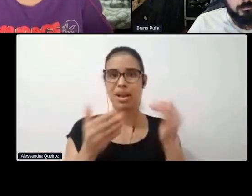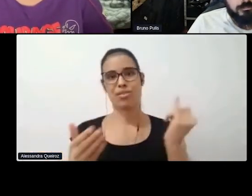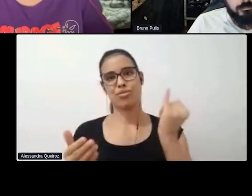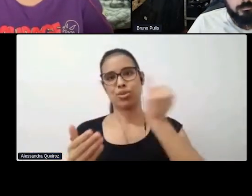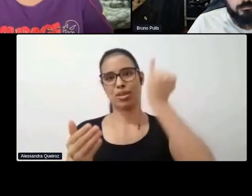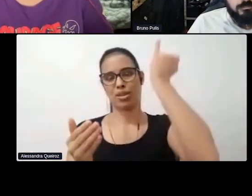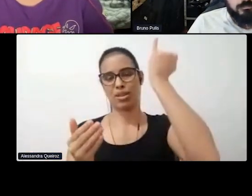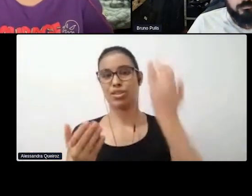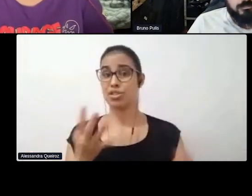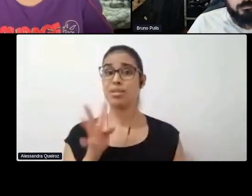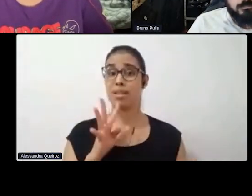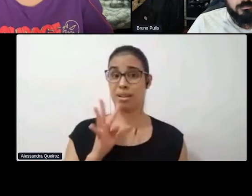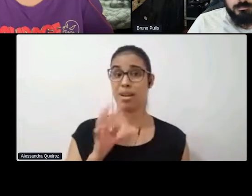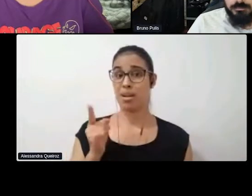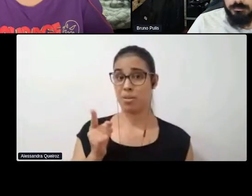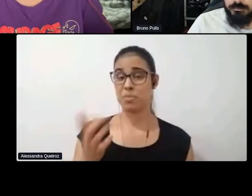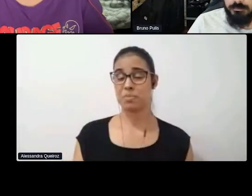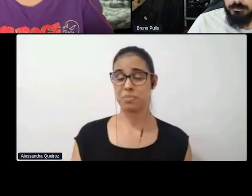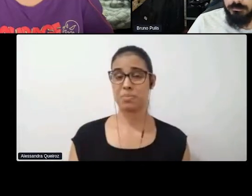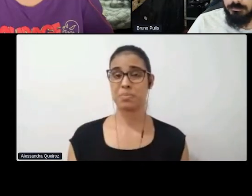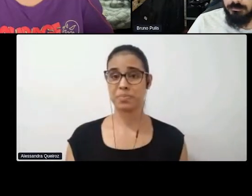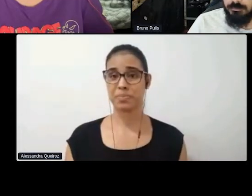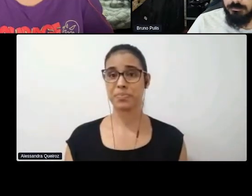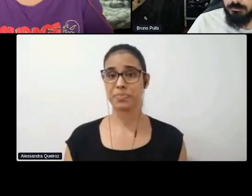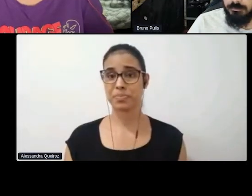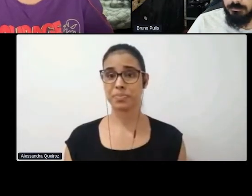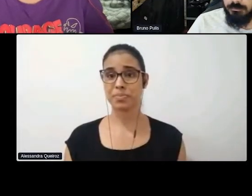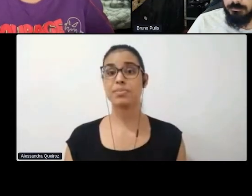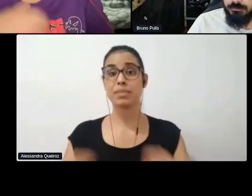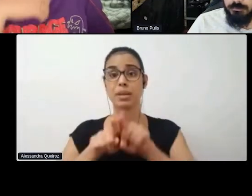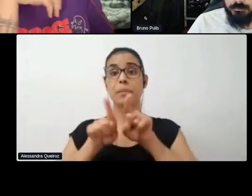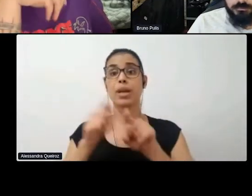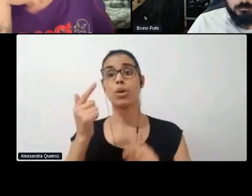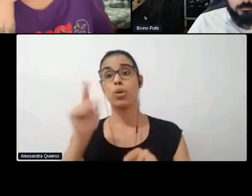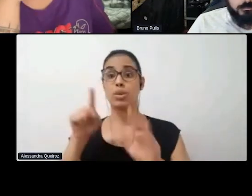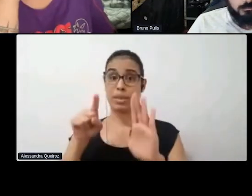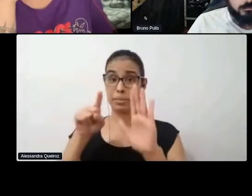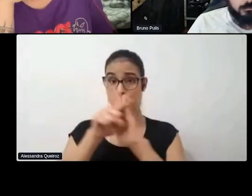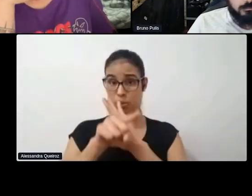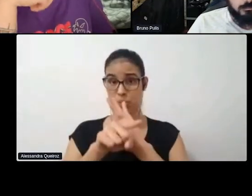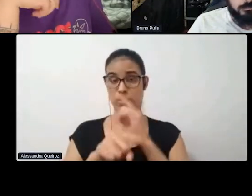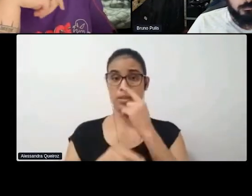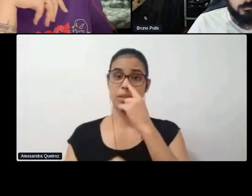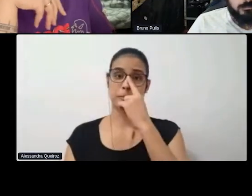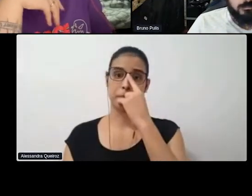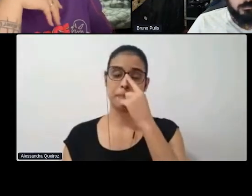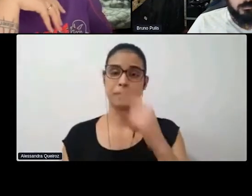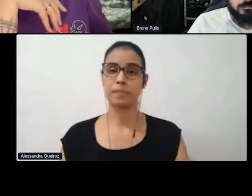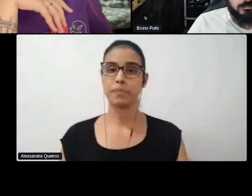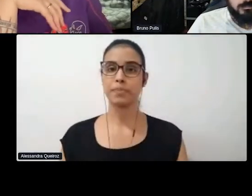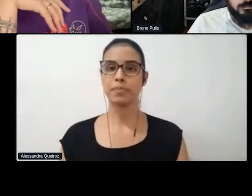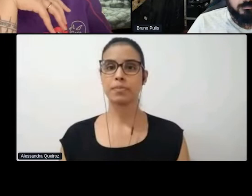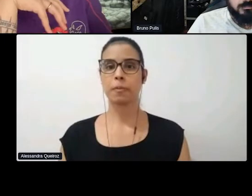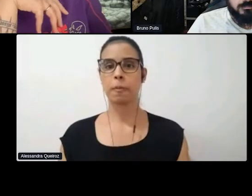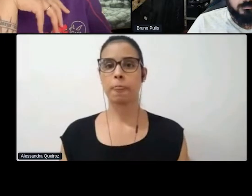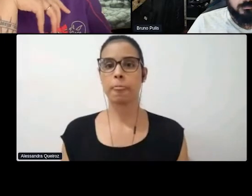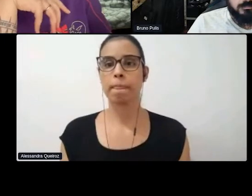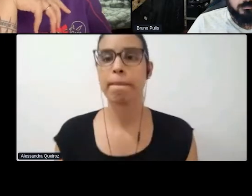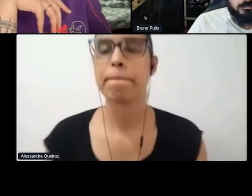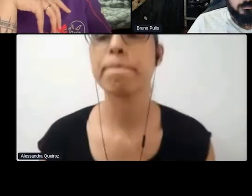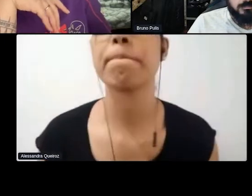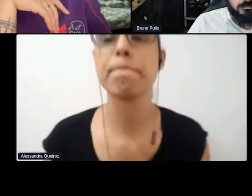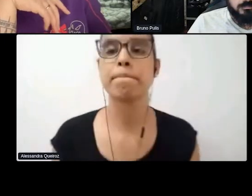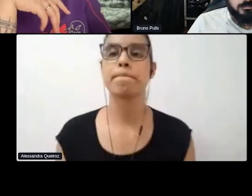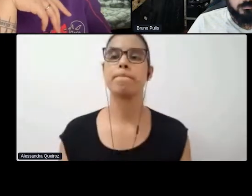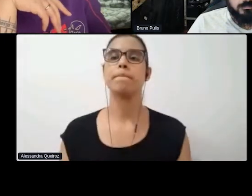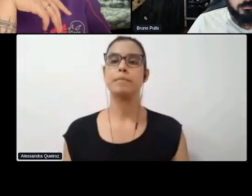traz um gancho para a gente fazer uma pergunta, né? Porque hoje, agora vocês falaram muito